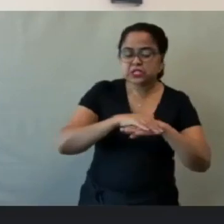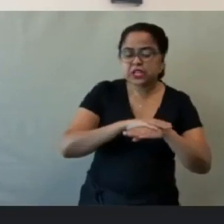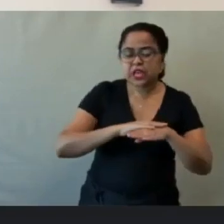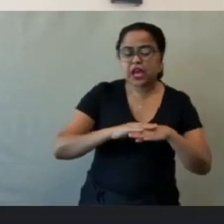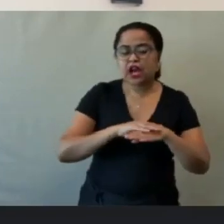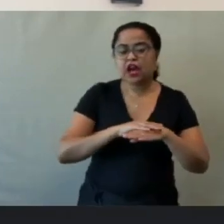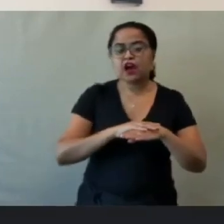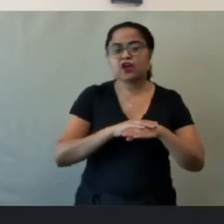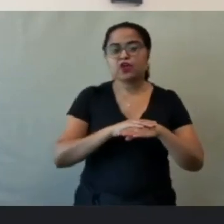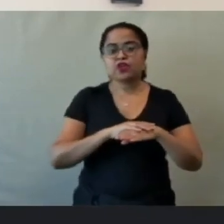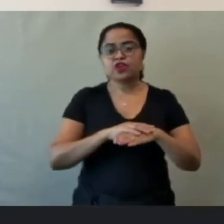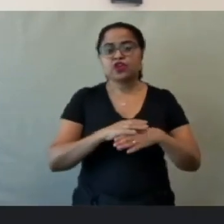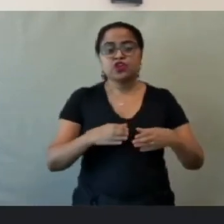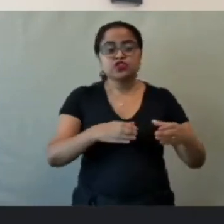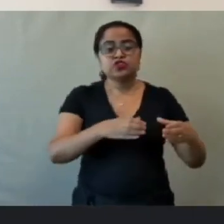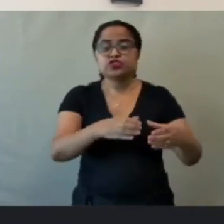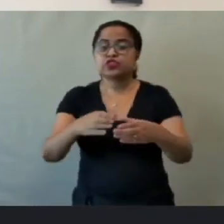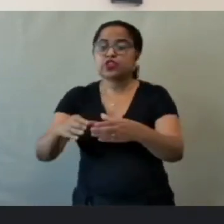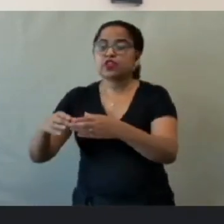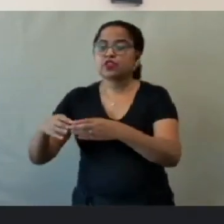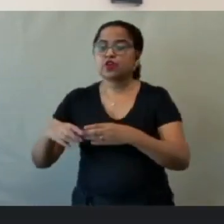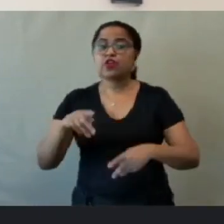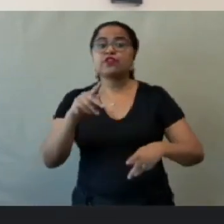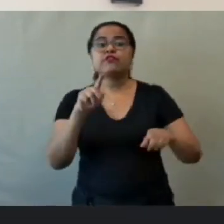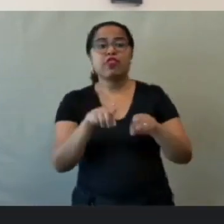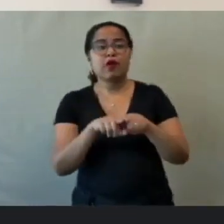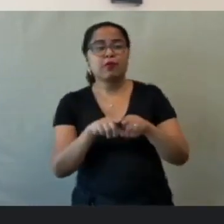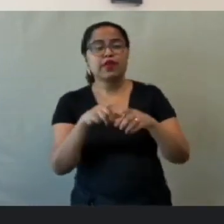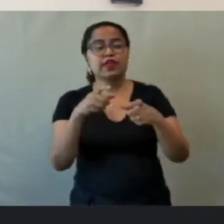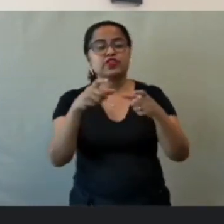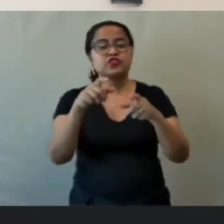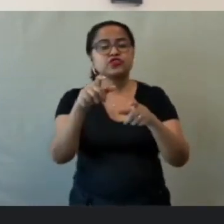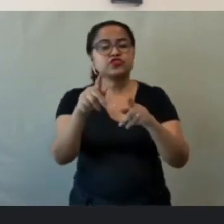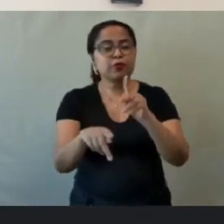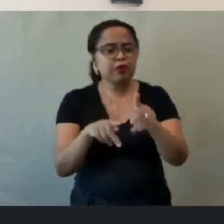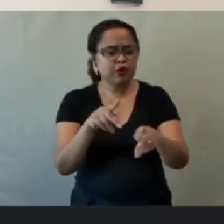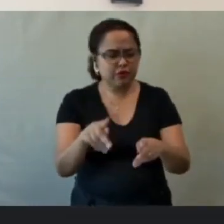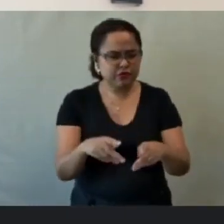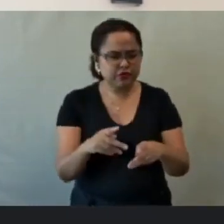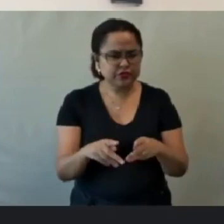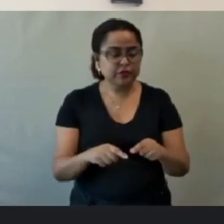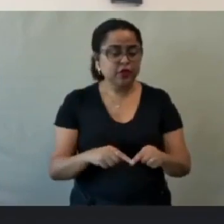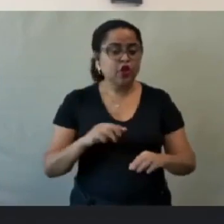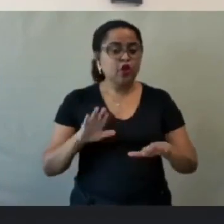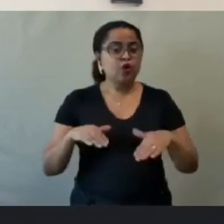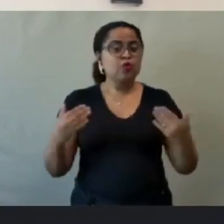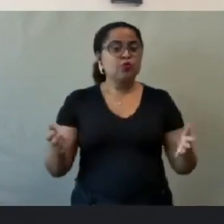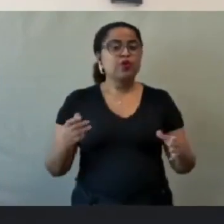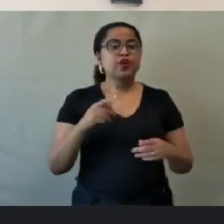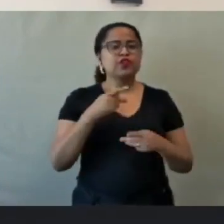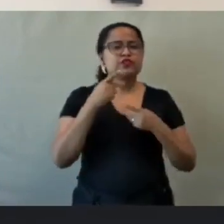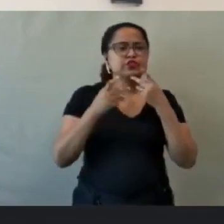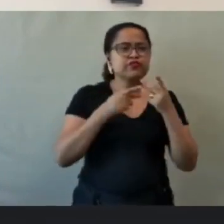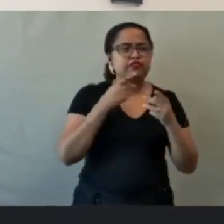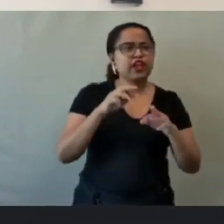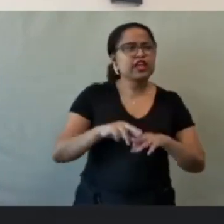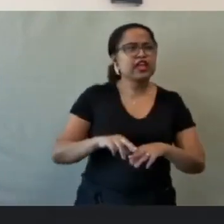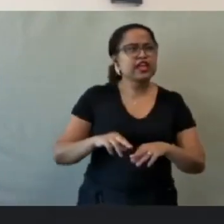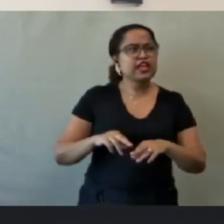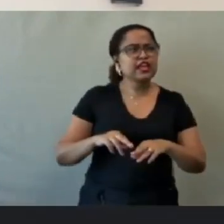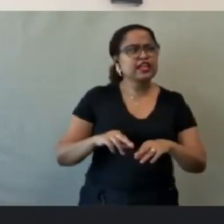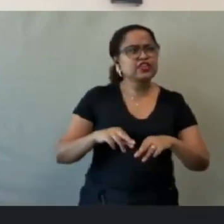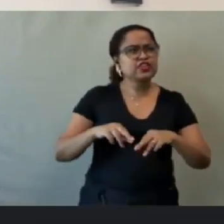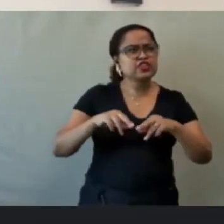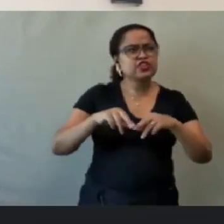diversidade de território e de povos. Então, nós precisamos entender que, quando a gente fala em diversidade, a gente não